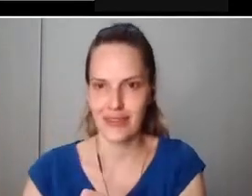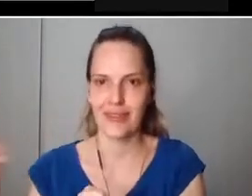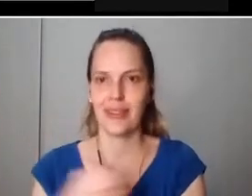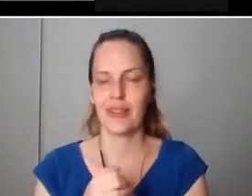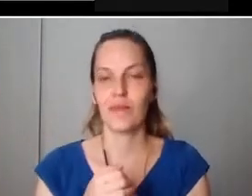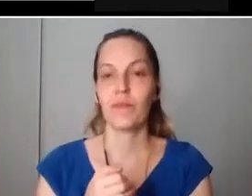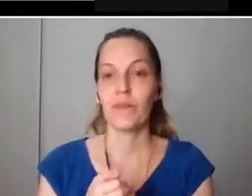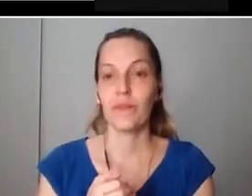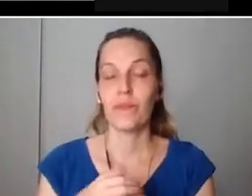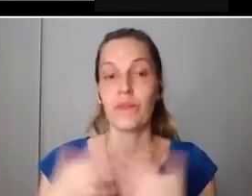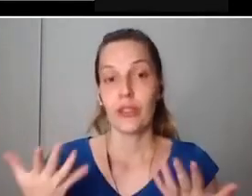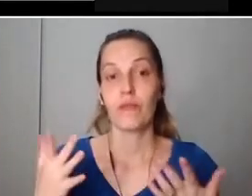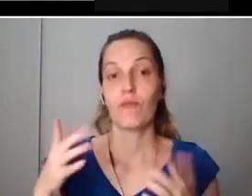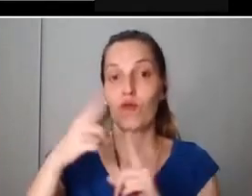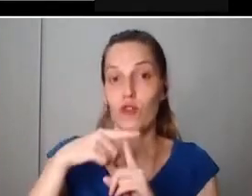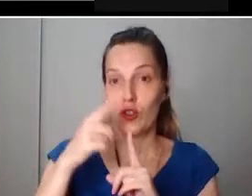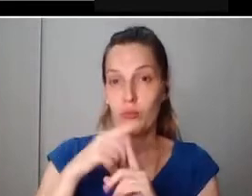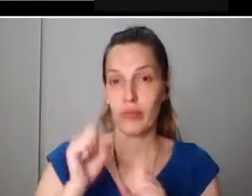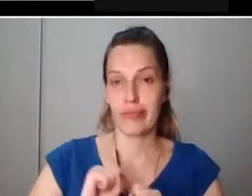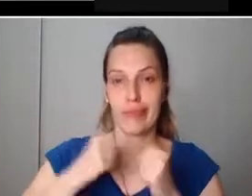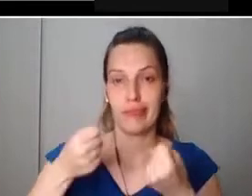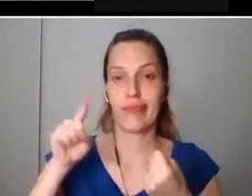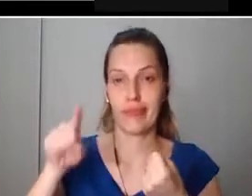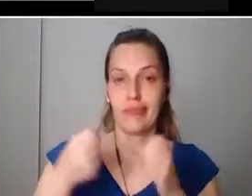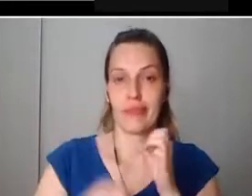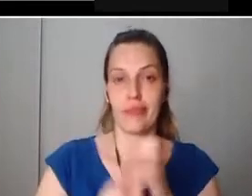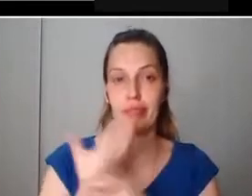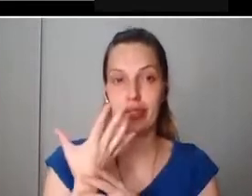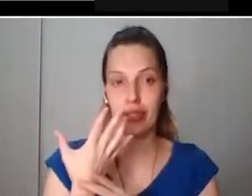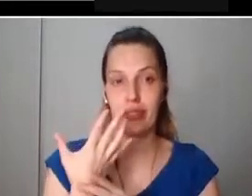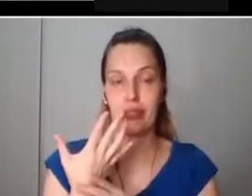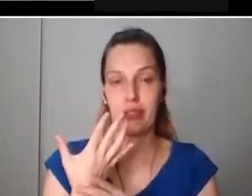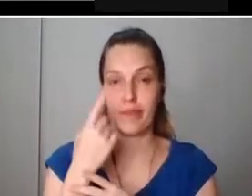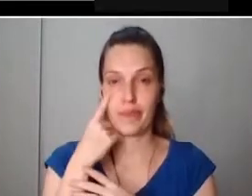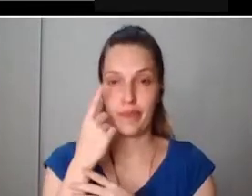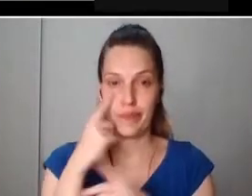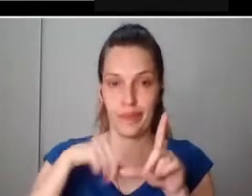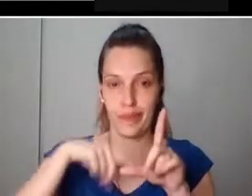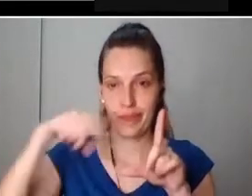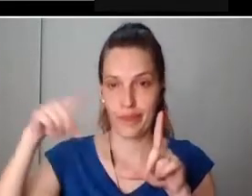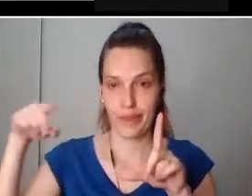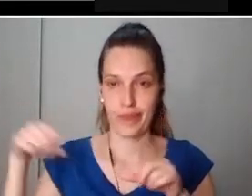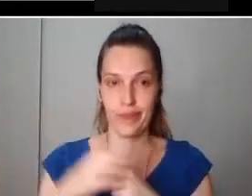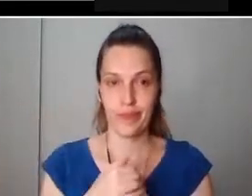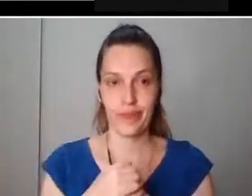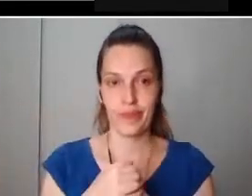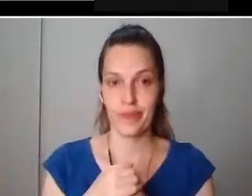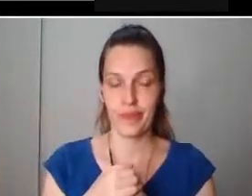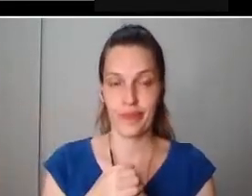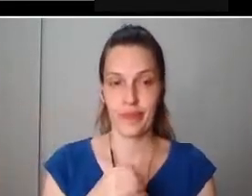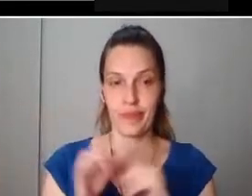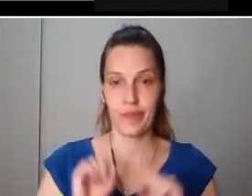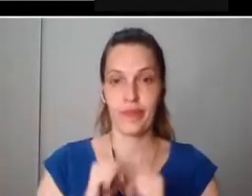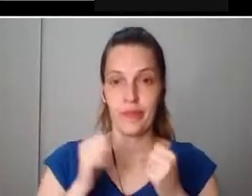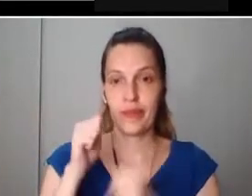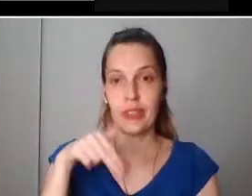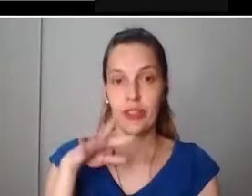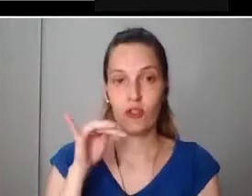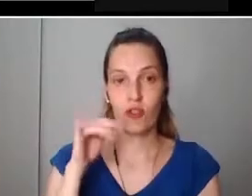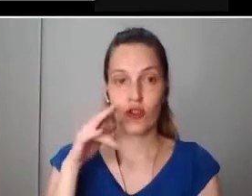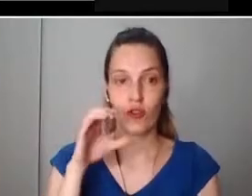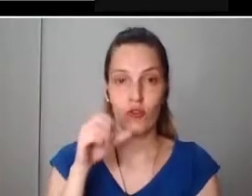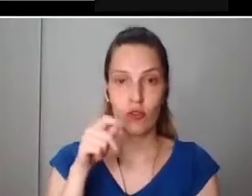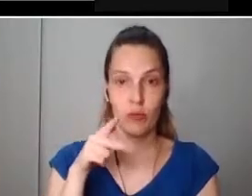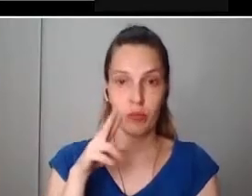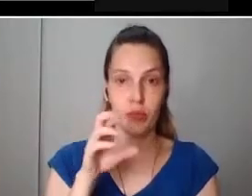imunidade né, gerada, né, aqui a gente está vendo o anticorpo para o SARS-CoV-2,